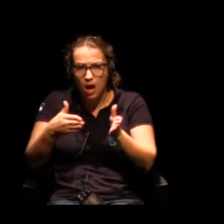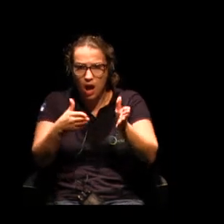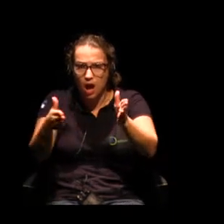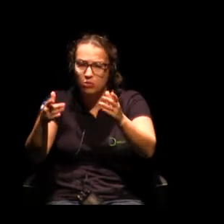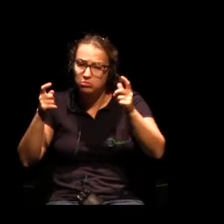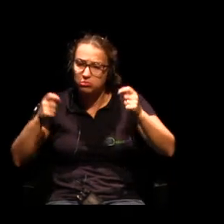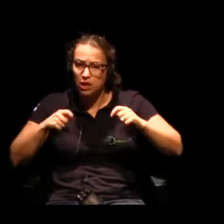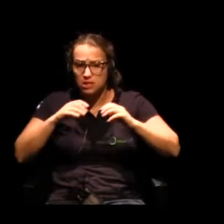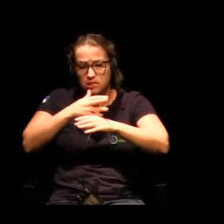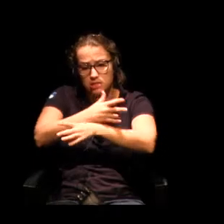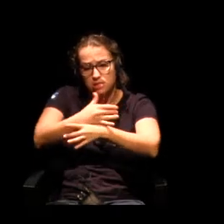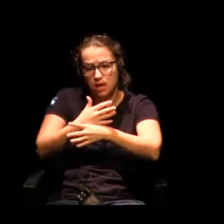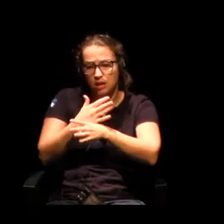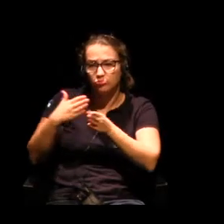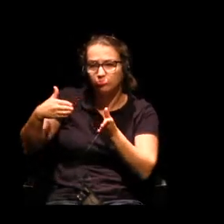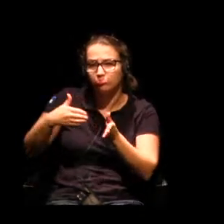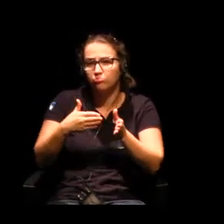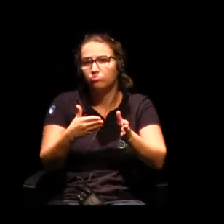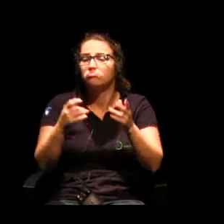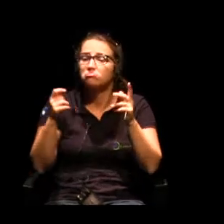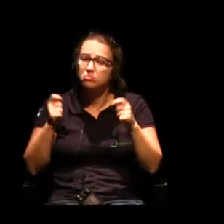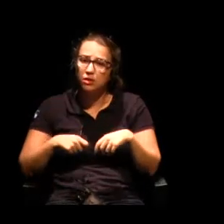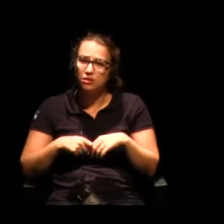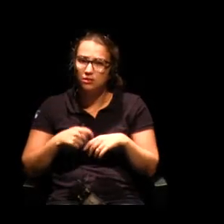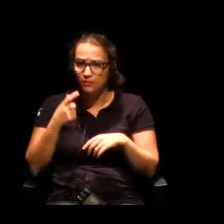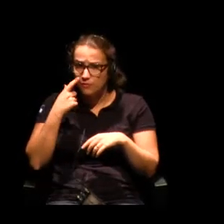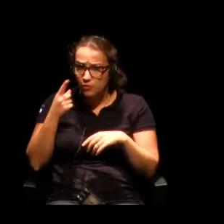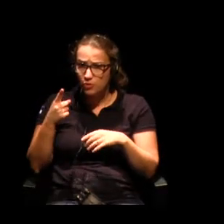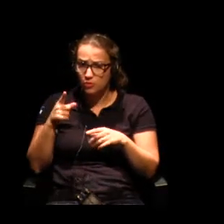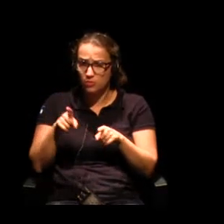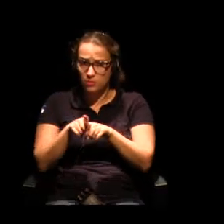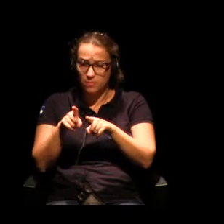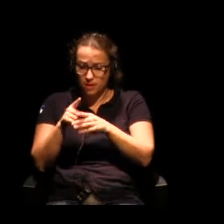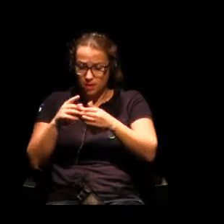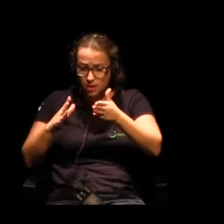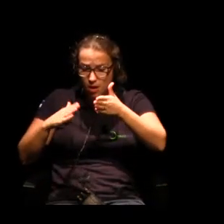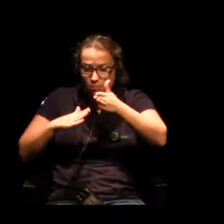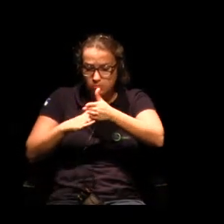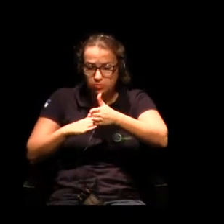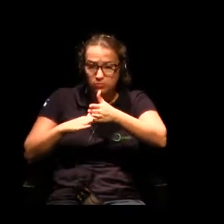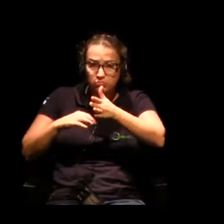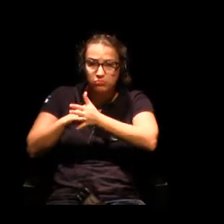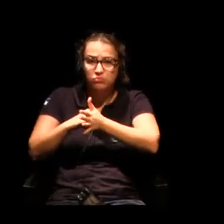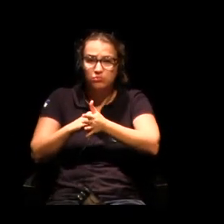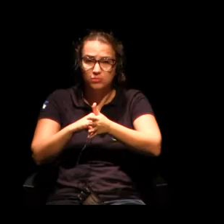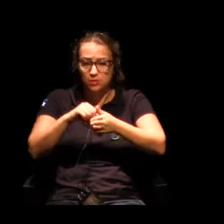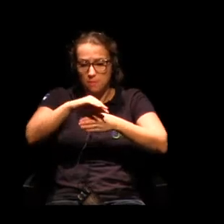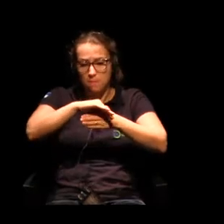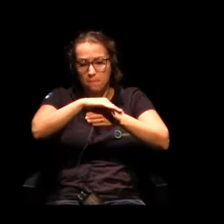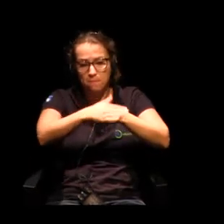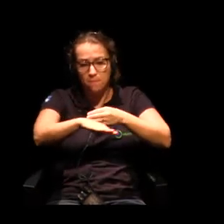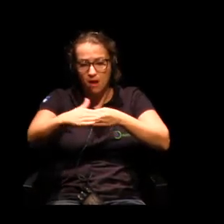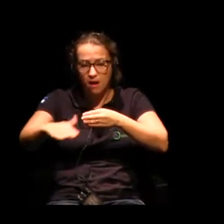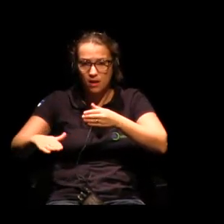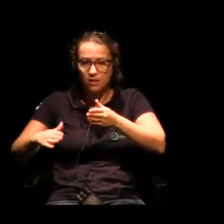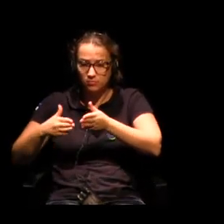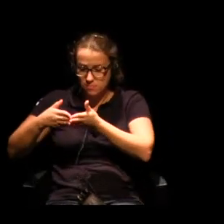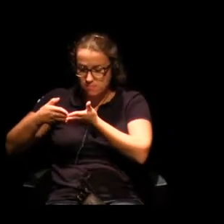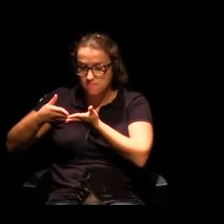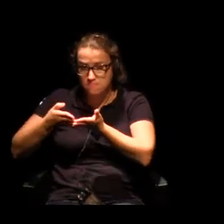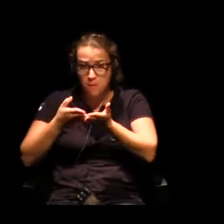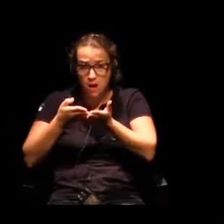a cidade. Lá em Battery nós temos o quebra-mar, que também